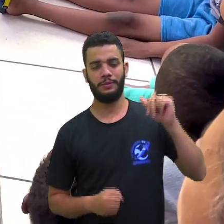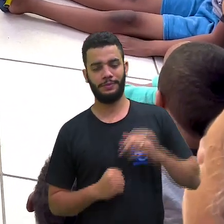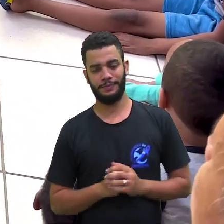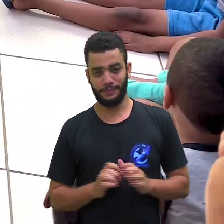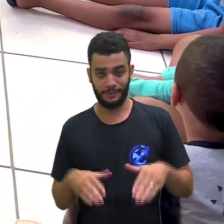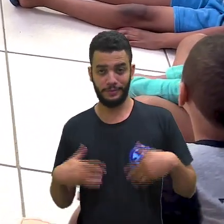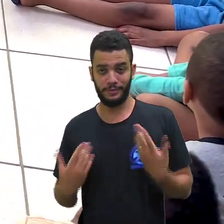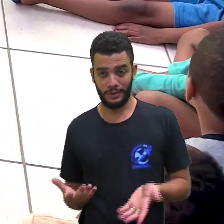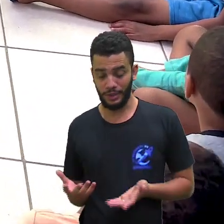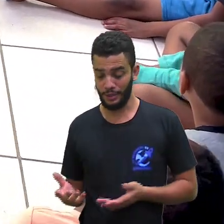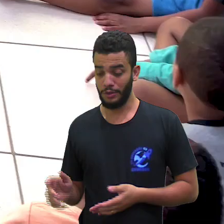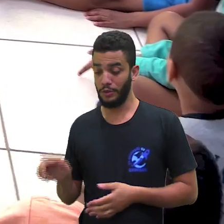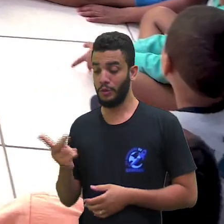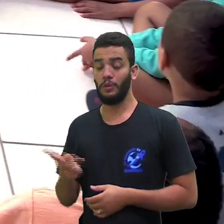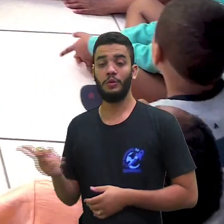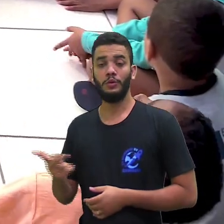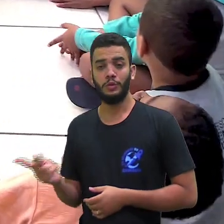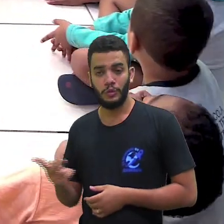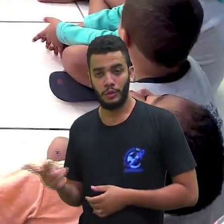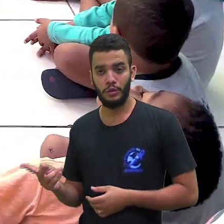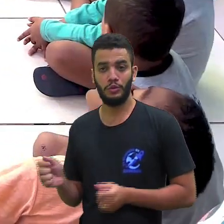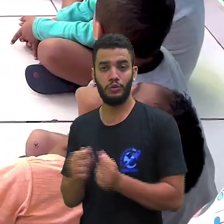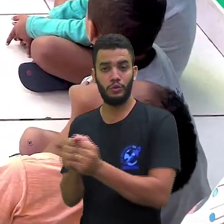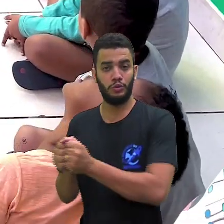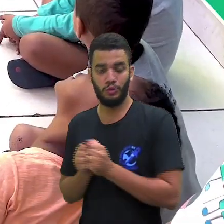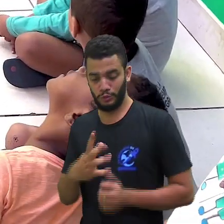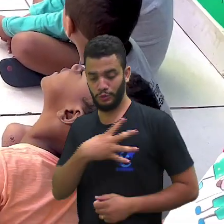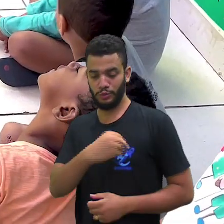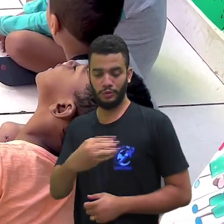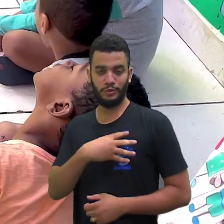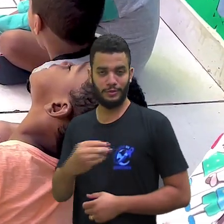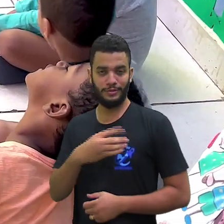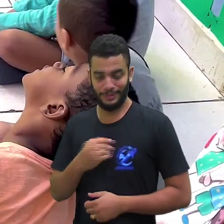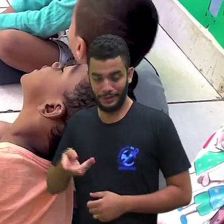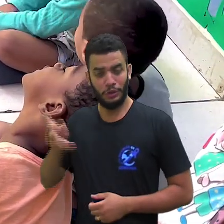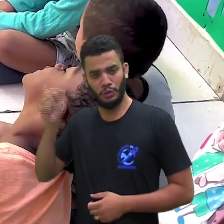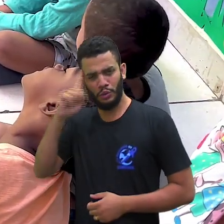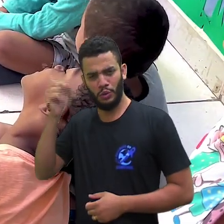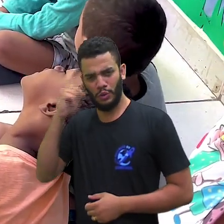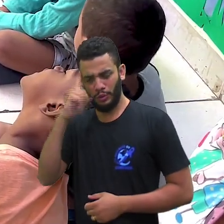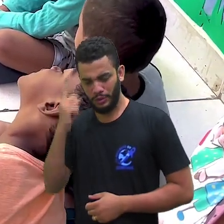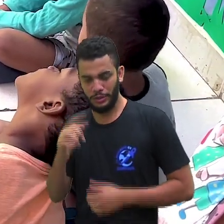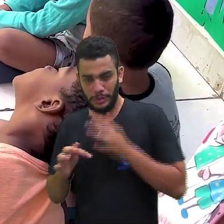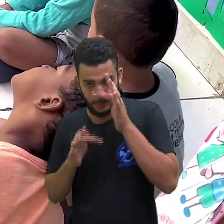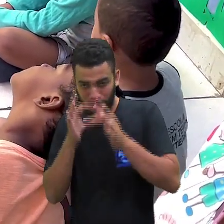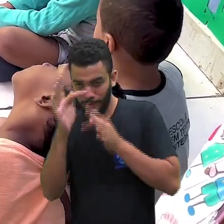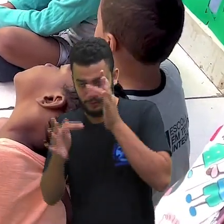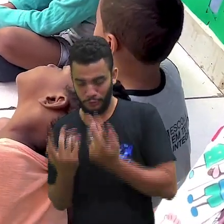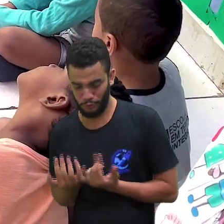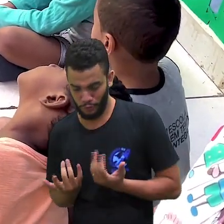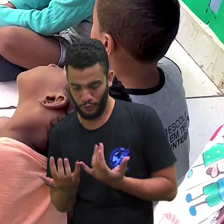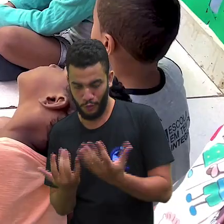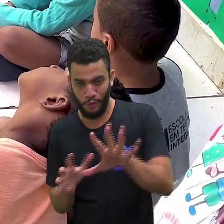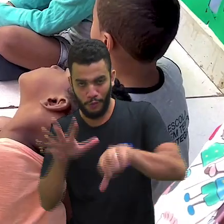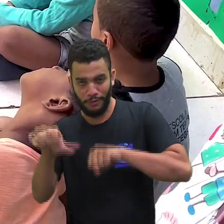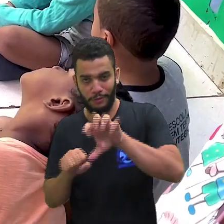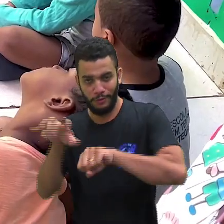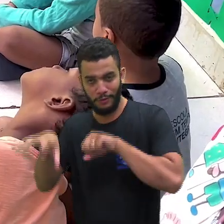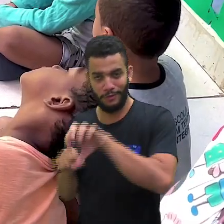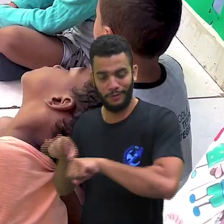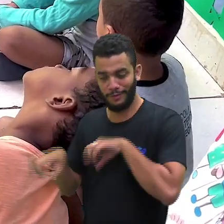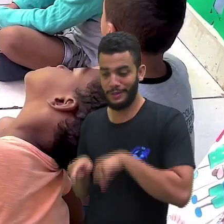e sua família passou a colher flores todos os dias. E felizes para sempre,